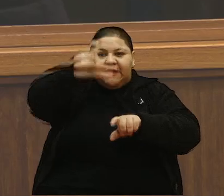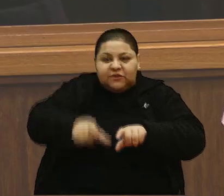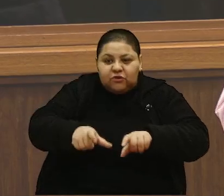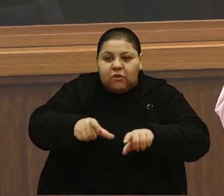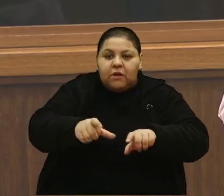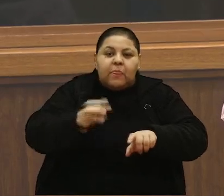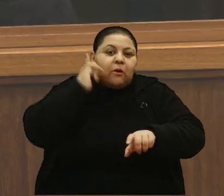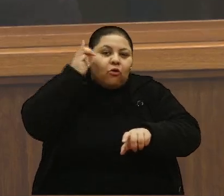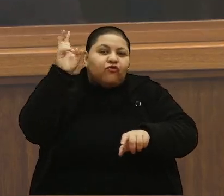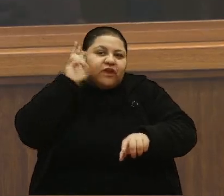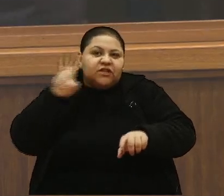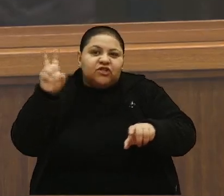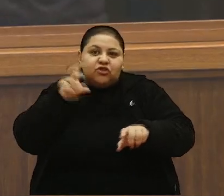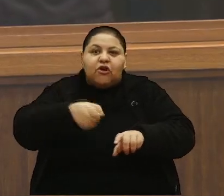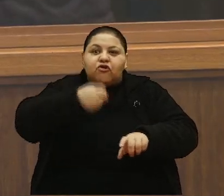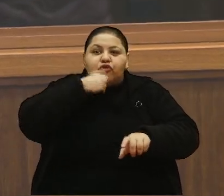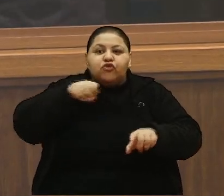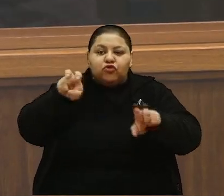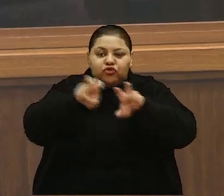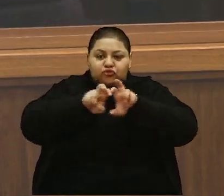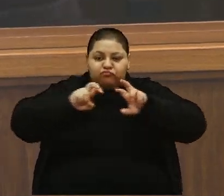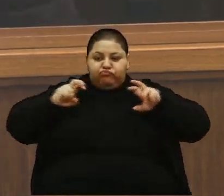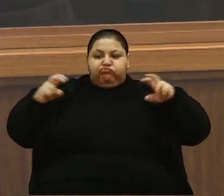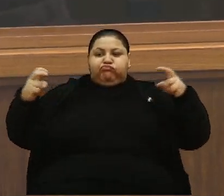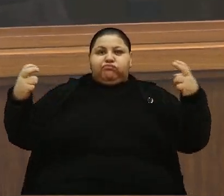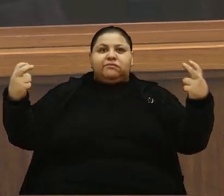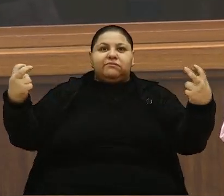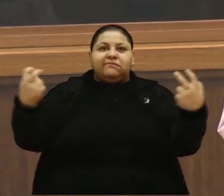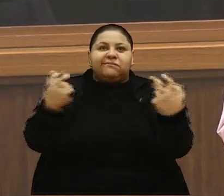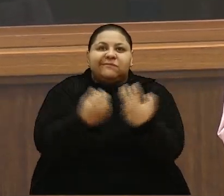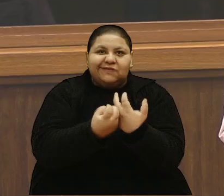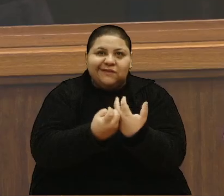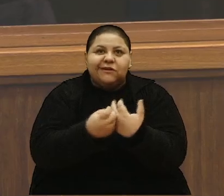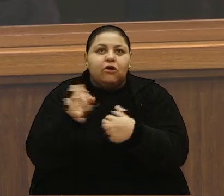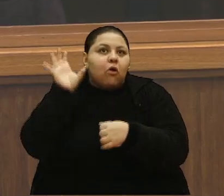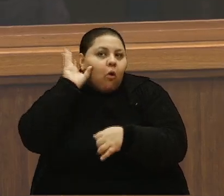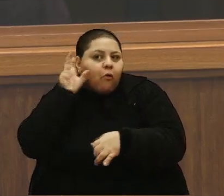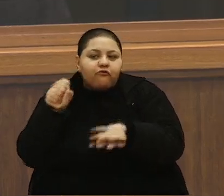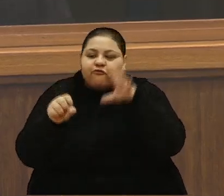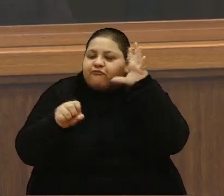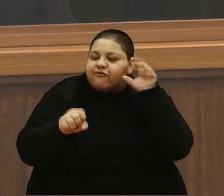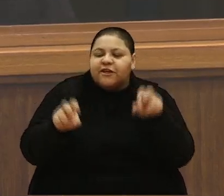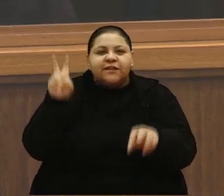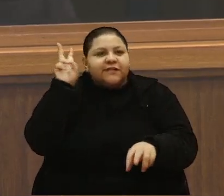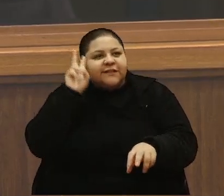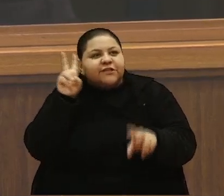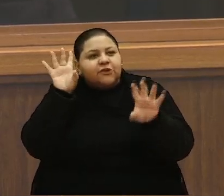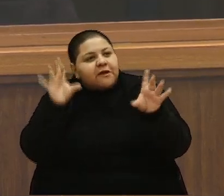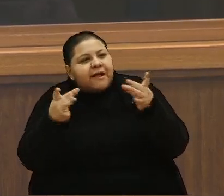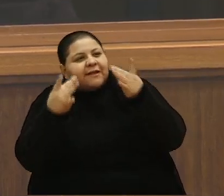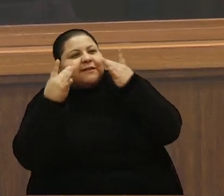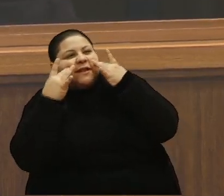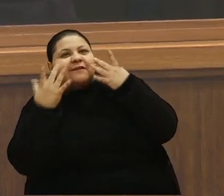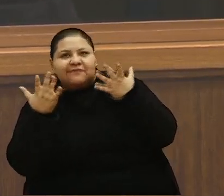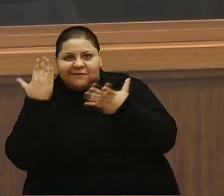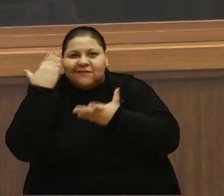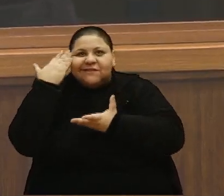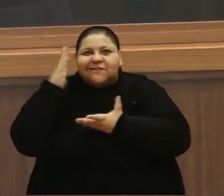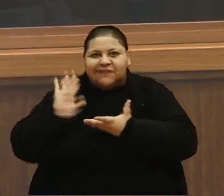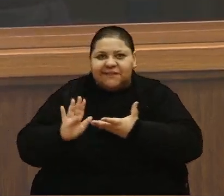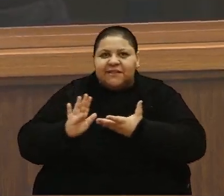daquele idoso. O que a gente faz com o idoso aqui? Quando, como eu falei antes, começa na família, às vezes, contar uma história, a